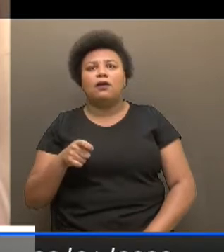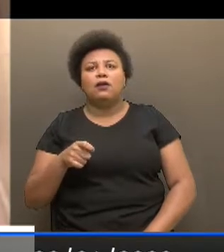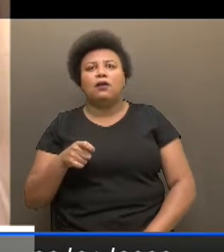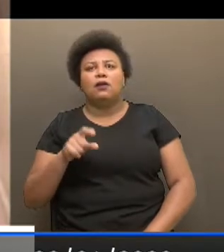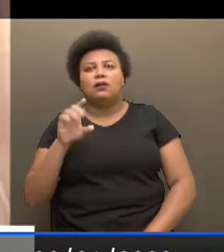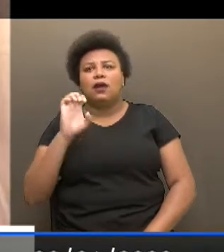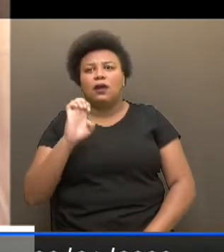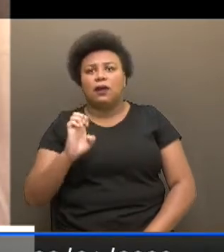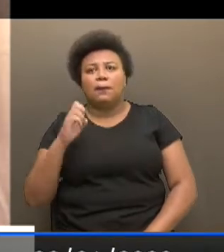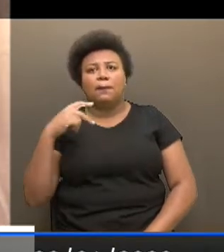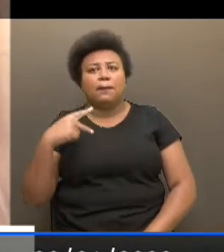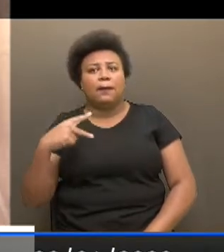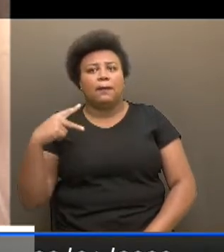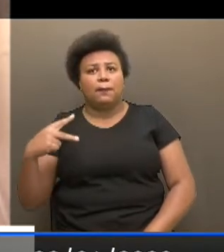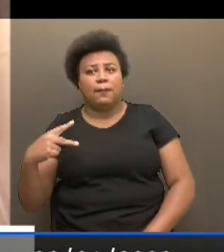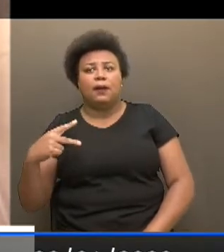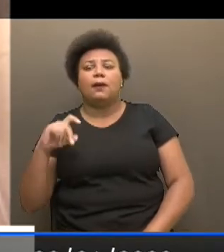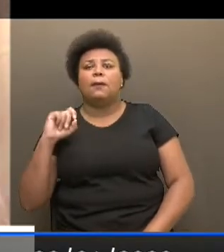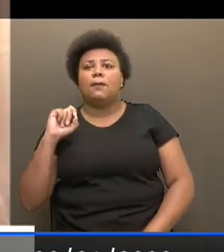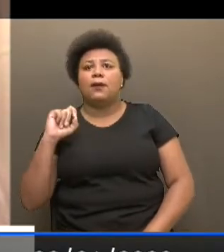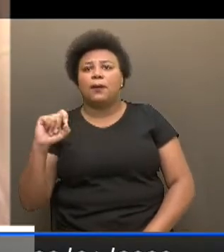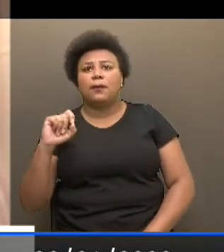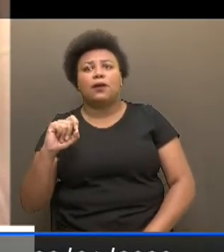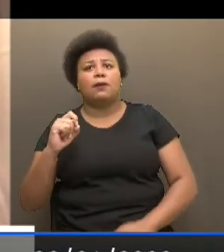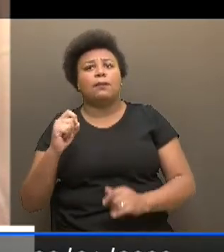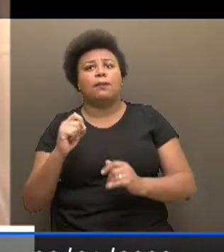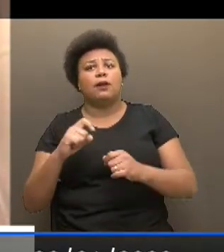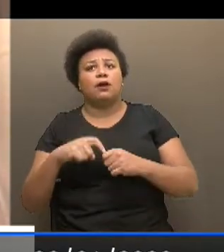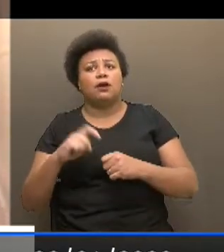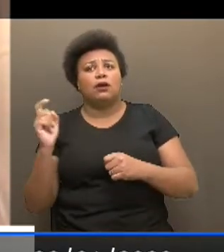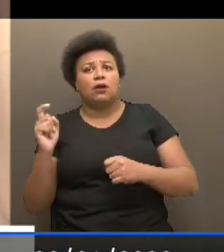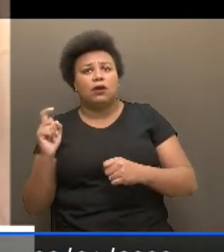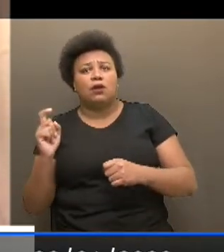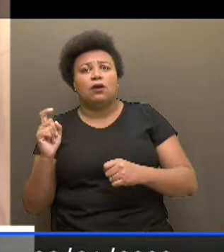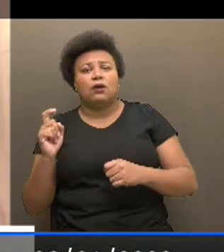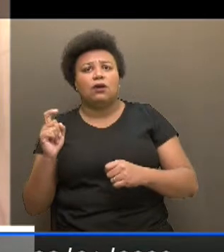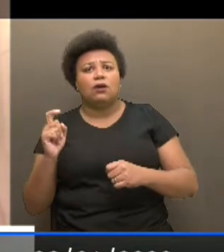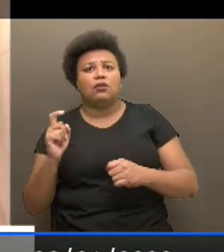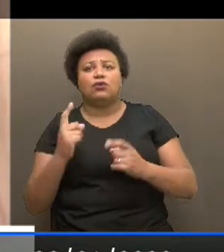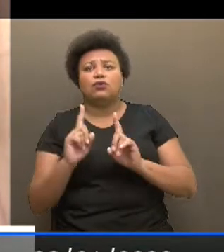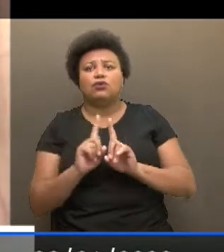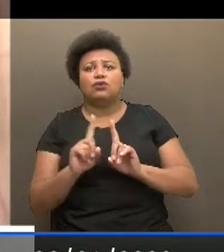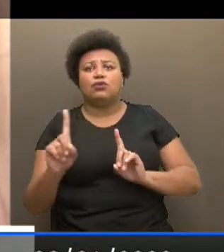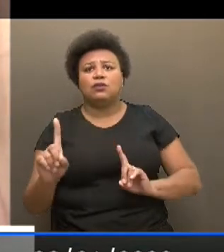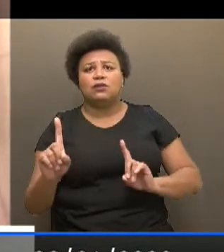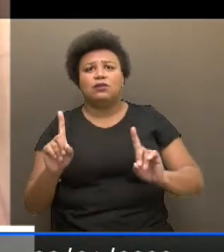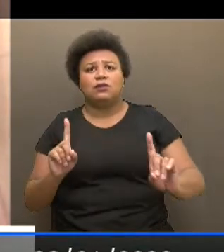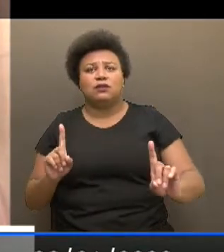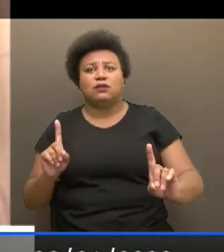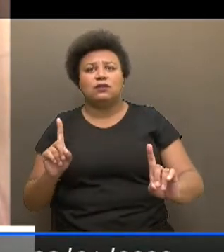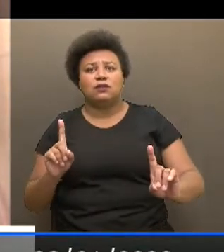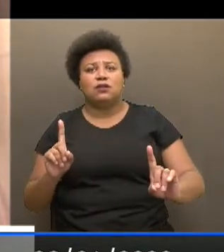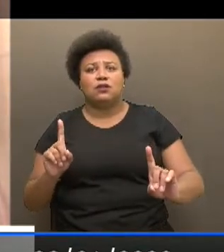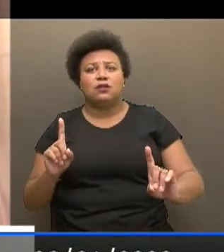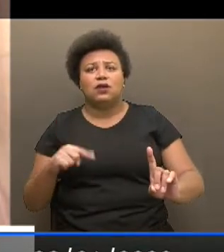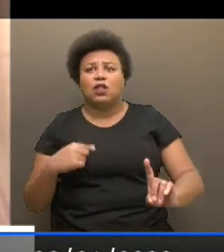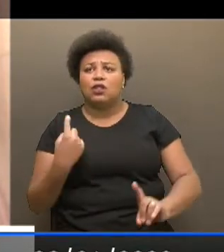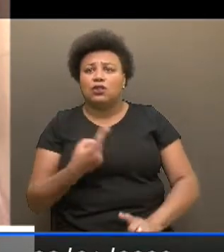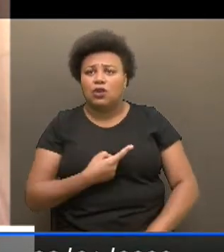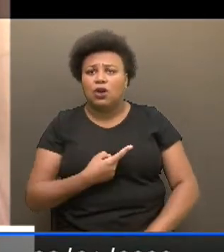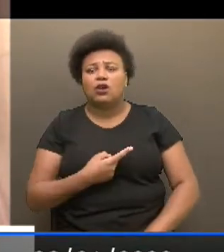MP para sermos excluídos desse distanciamento, e nós estamos